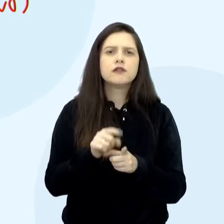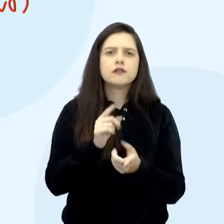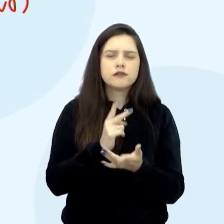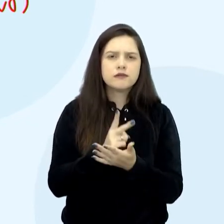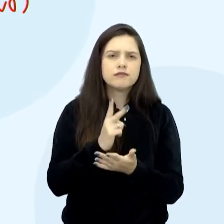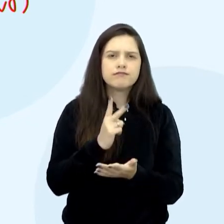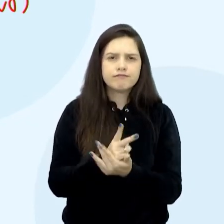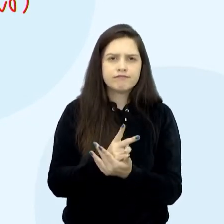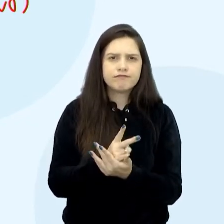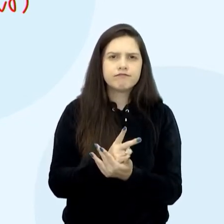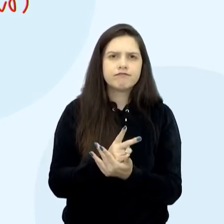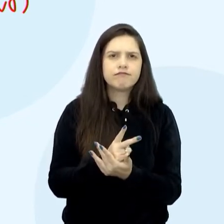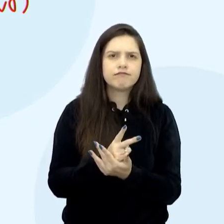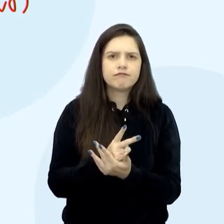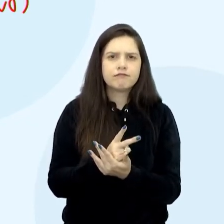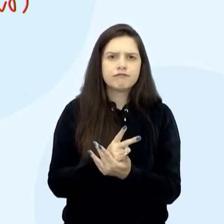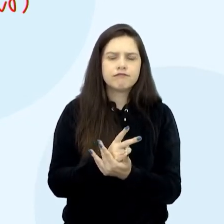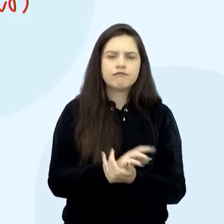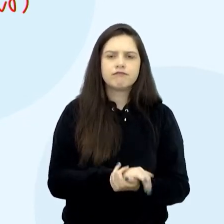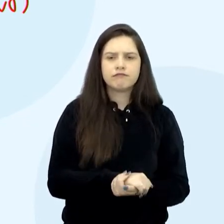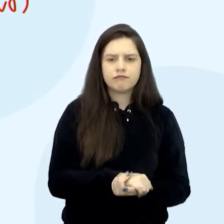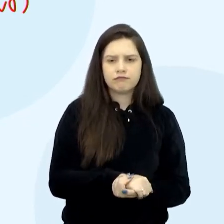Kp